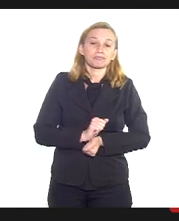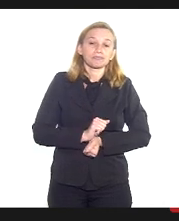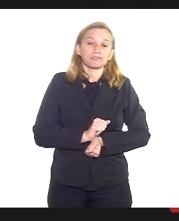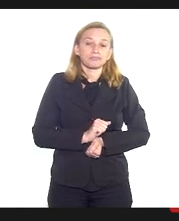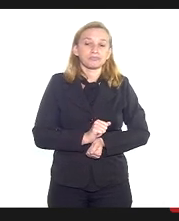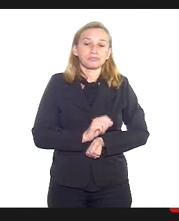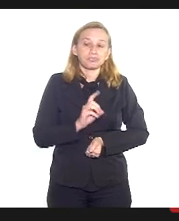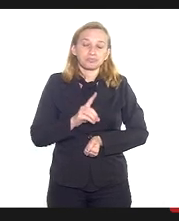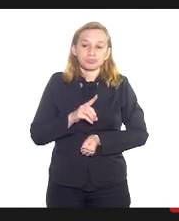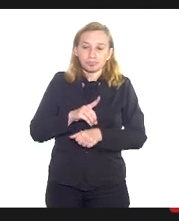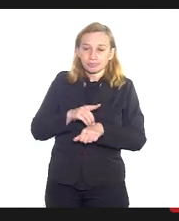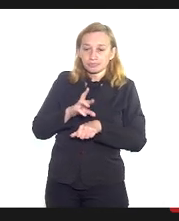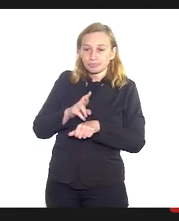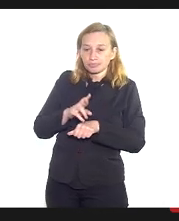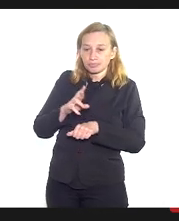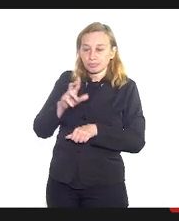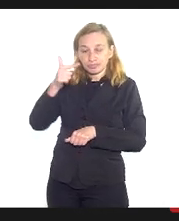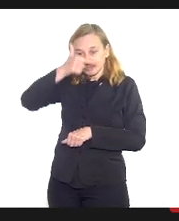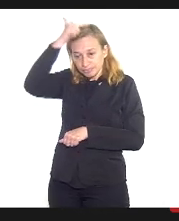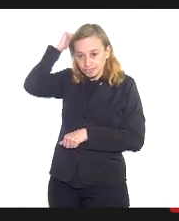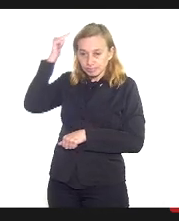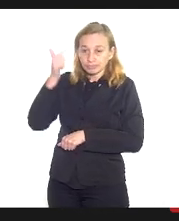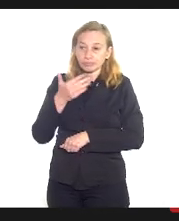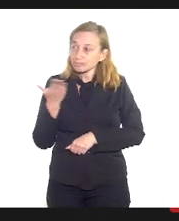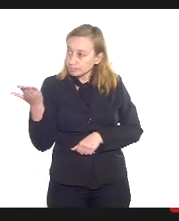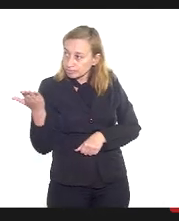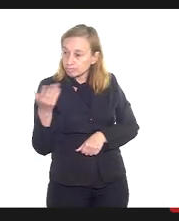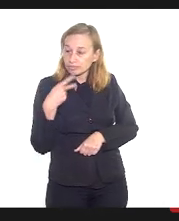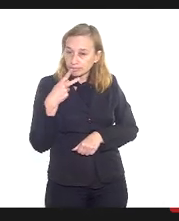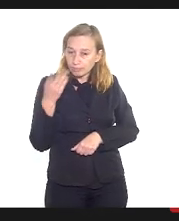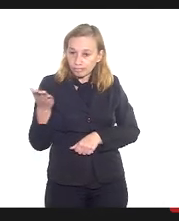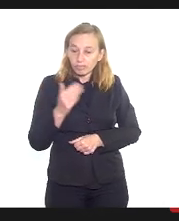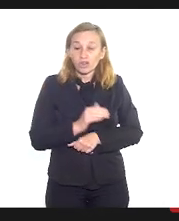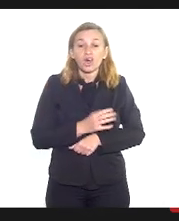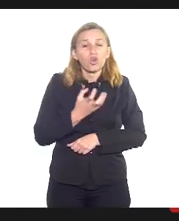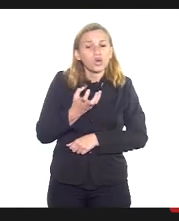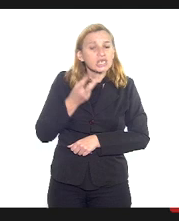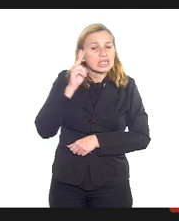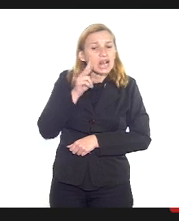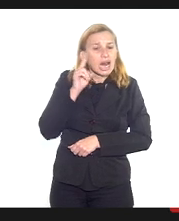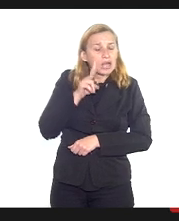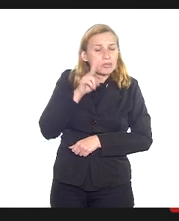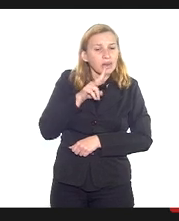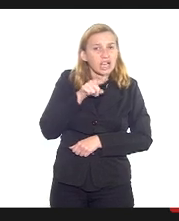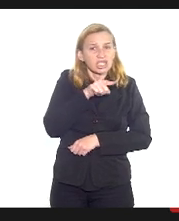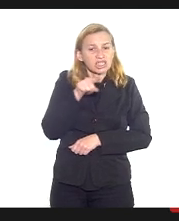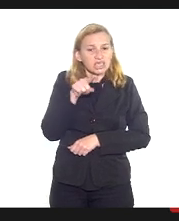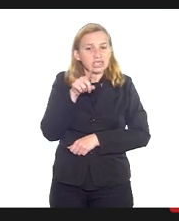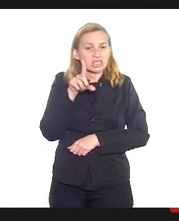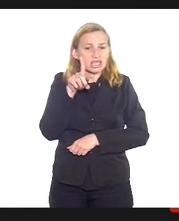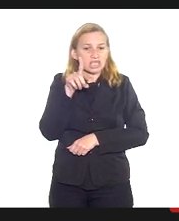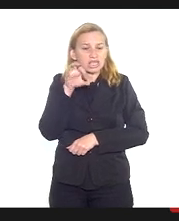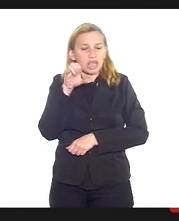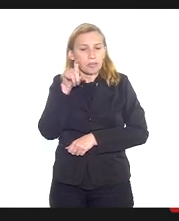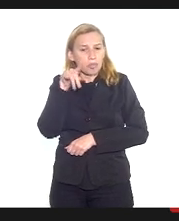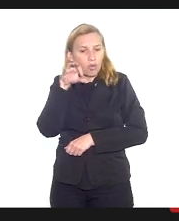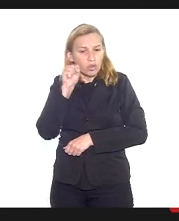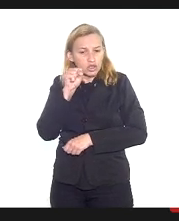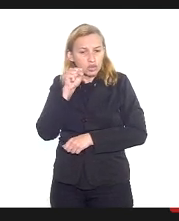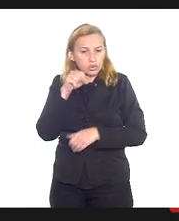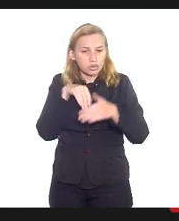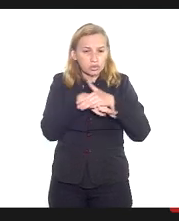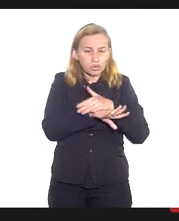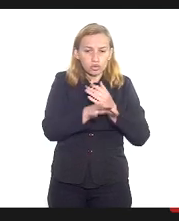Luiz Paulo. Acordos. Pois não, doutor Luiz Cláudio. Eu queria lembrar que esses depósitos judiciais estão